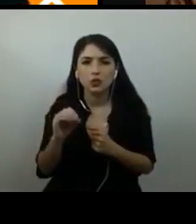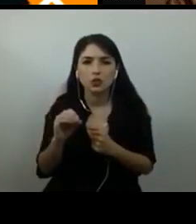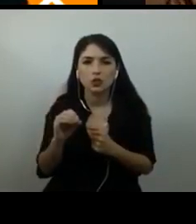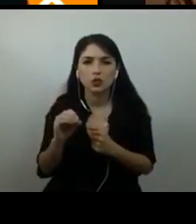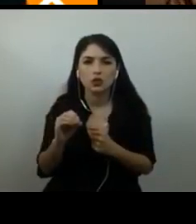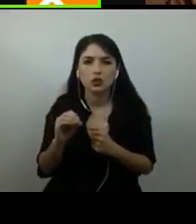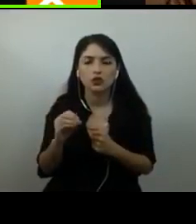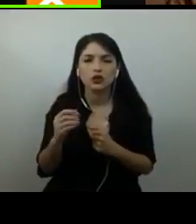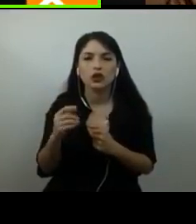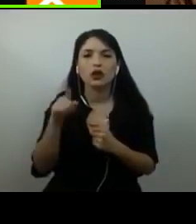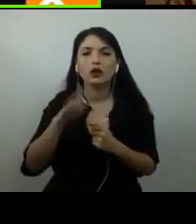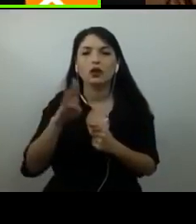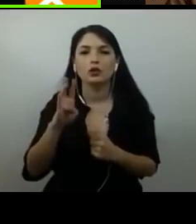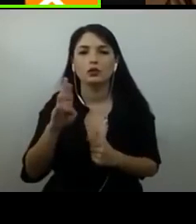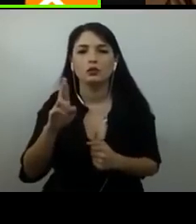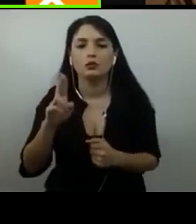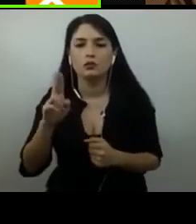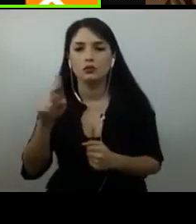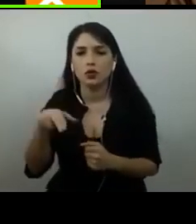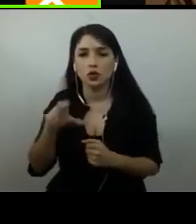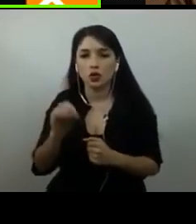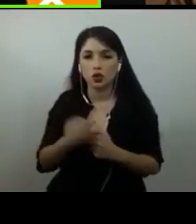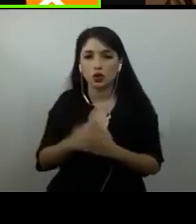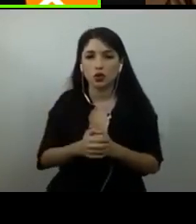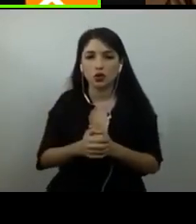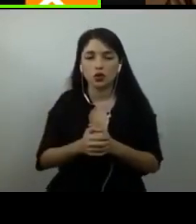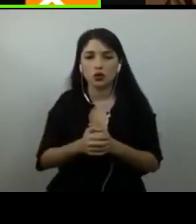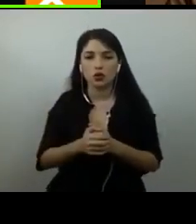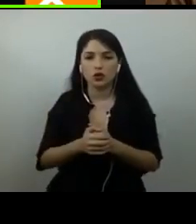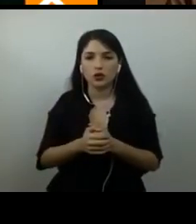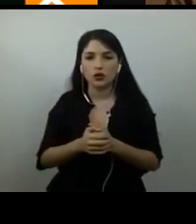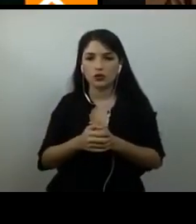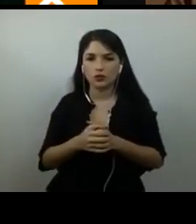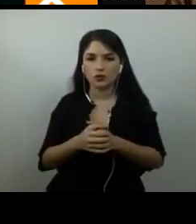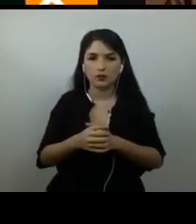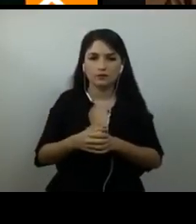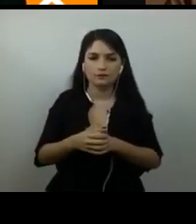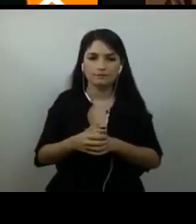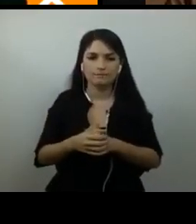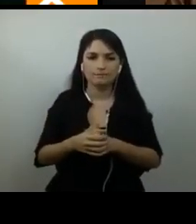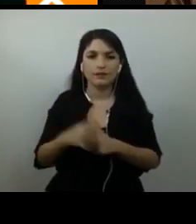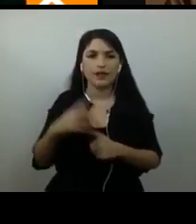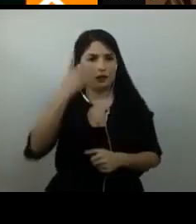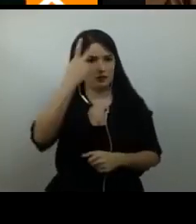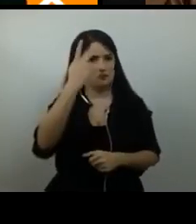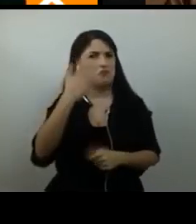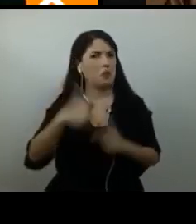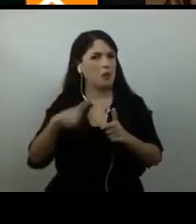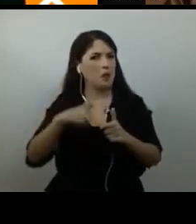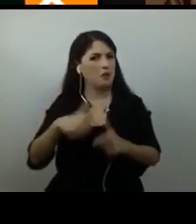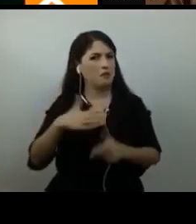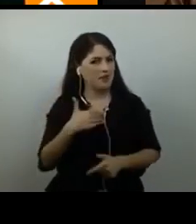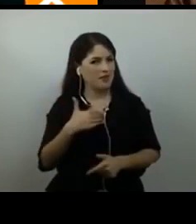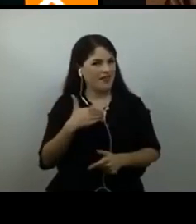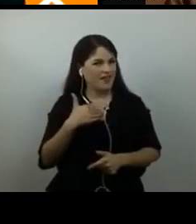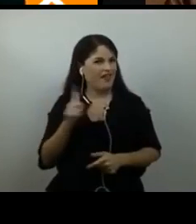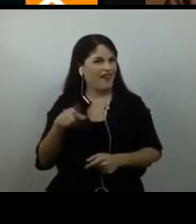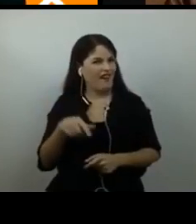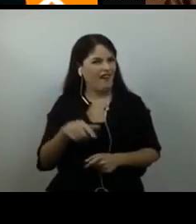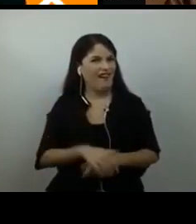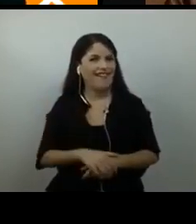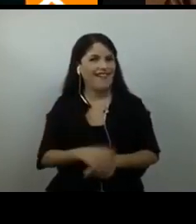com o Brunão aqui. Não, peraí. Eu acho. Você. Será que é pessoal? É pessoal. É